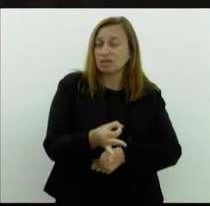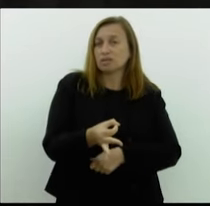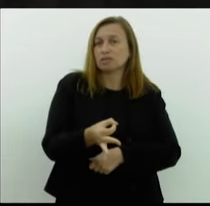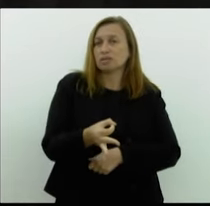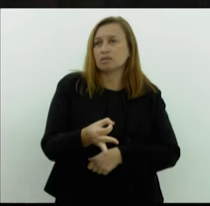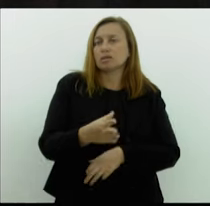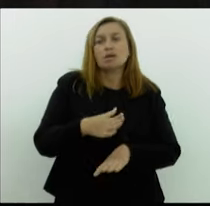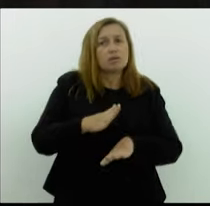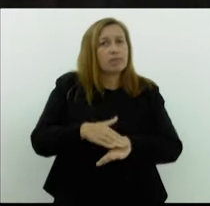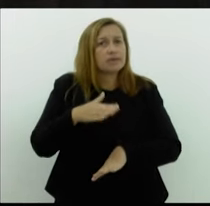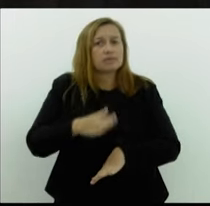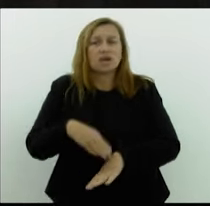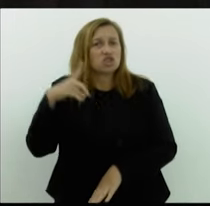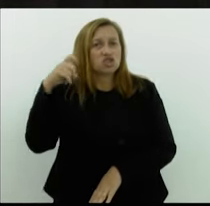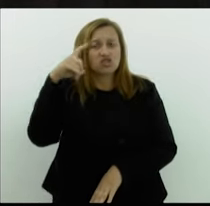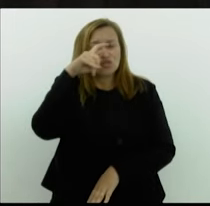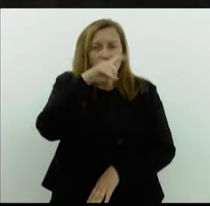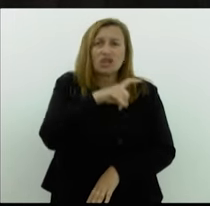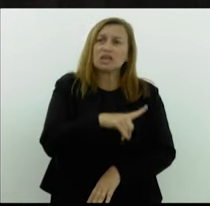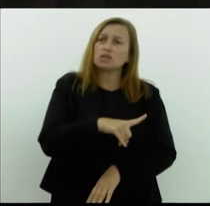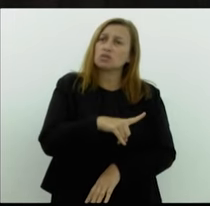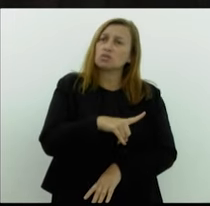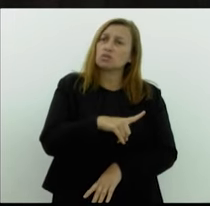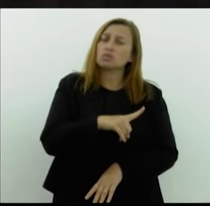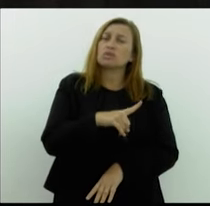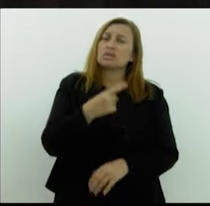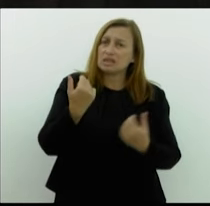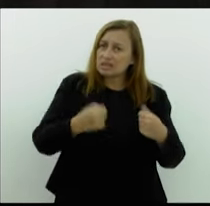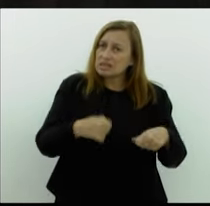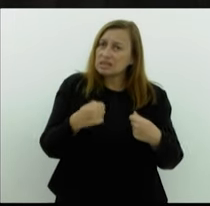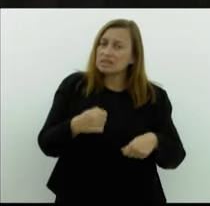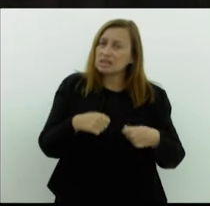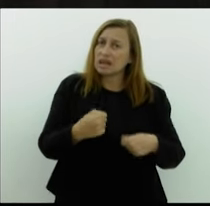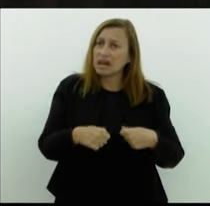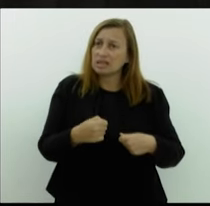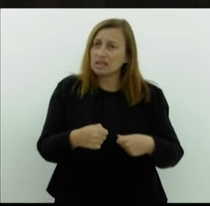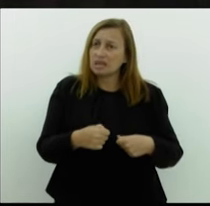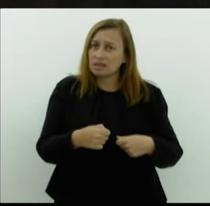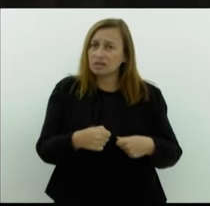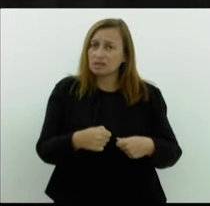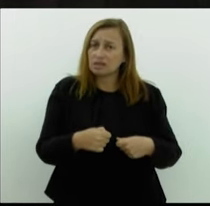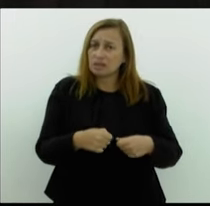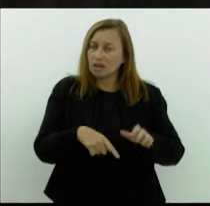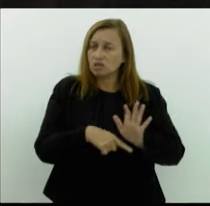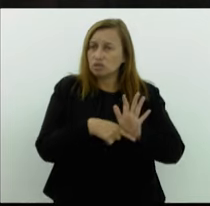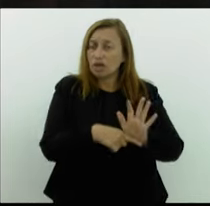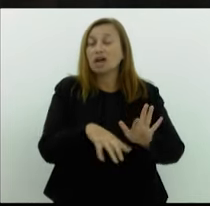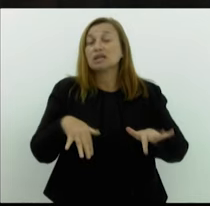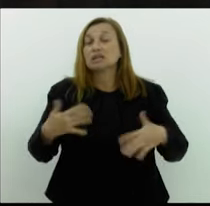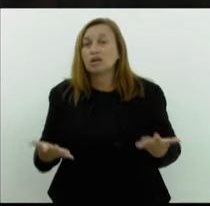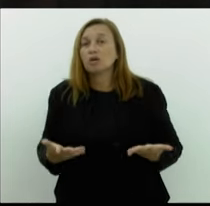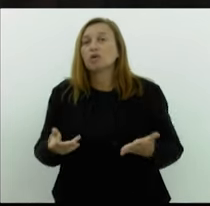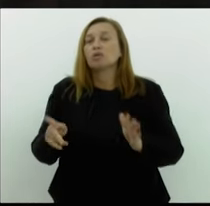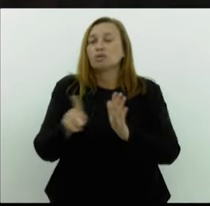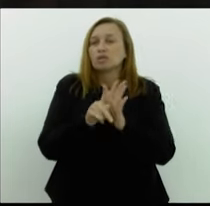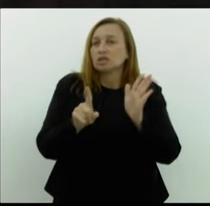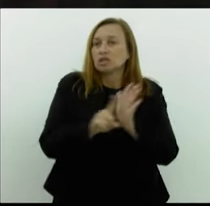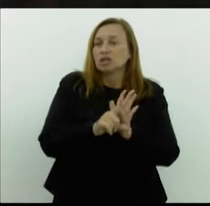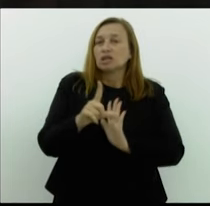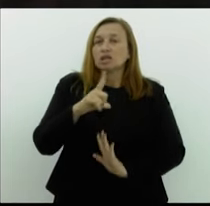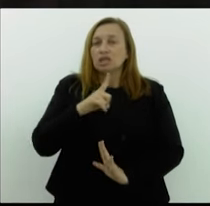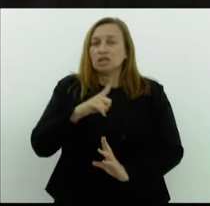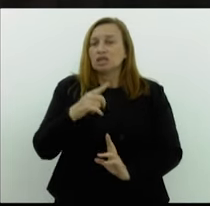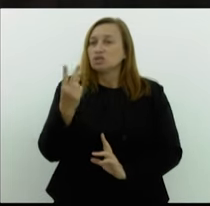vez fica mais difícil, inclusive, de suprir. Então, o projeto de lei tem essas